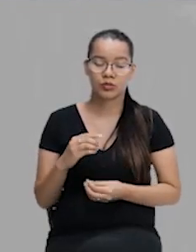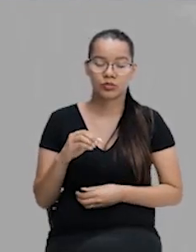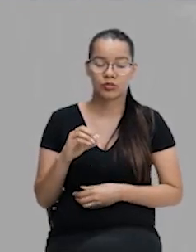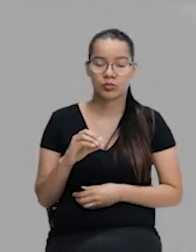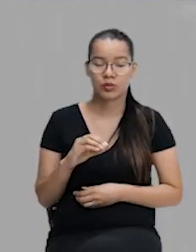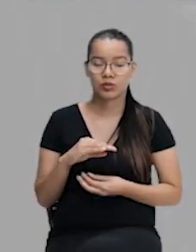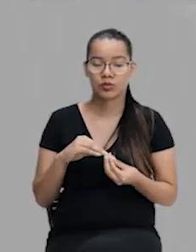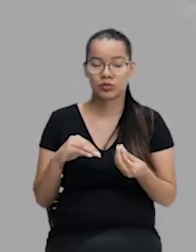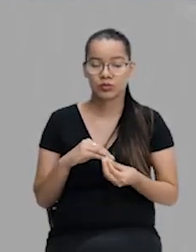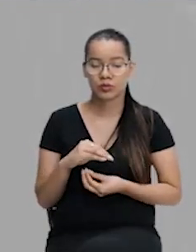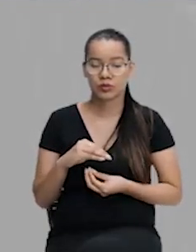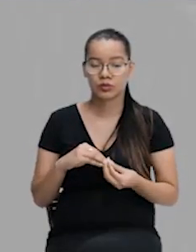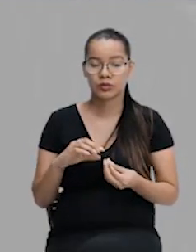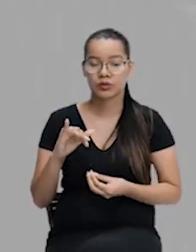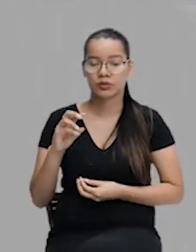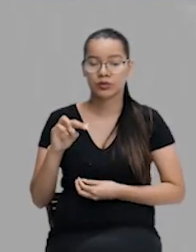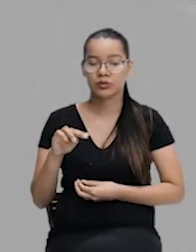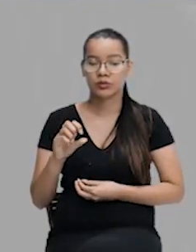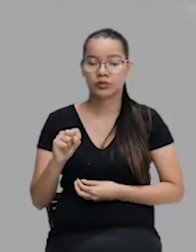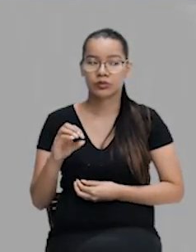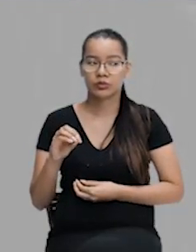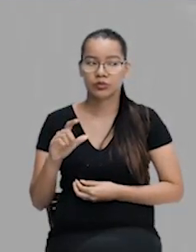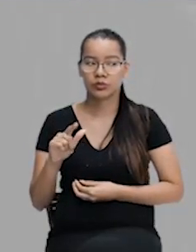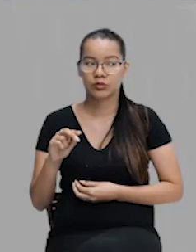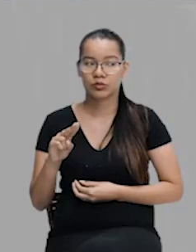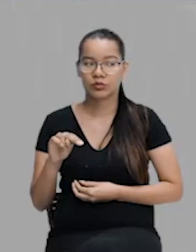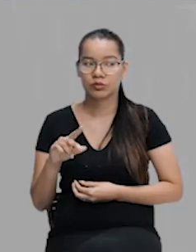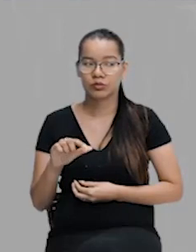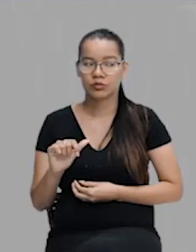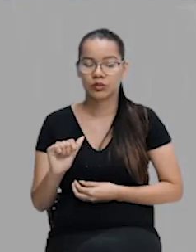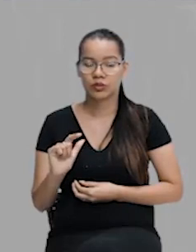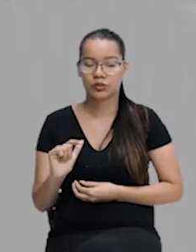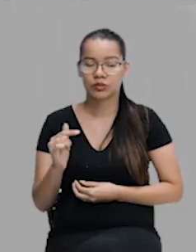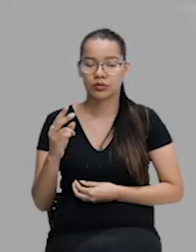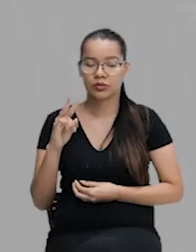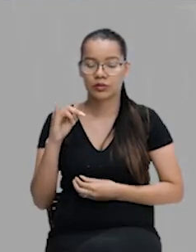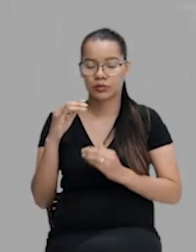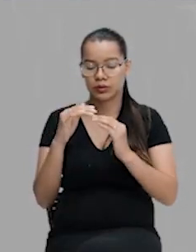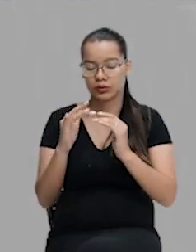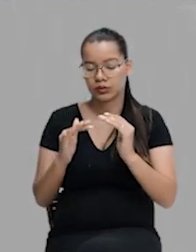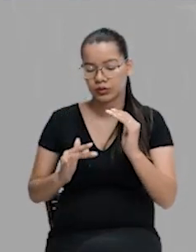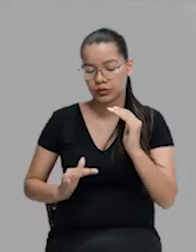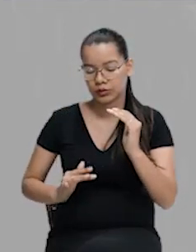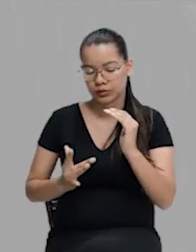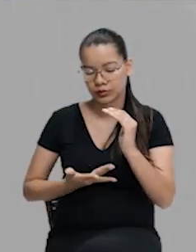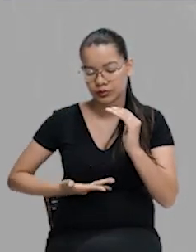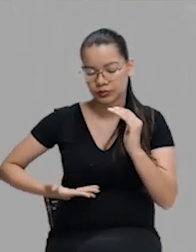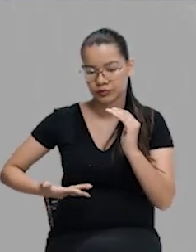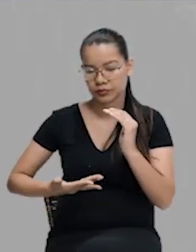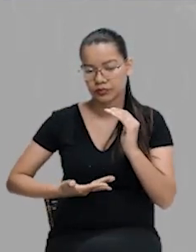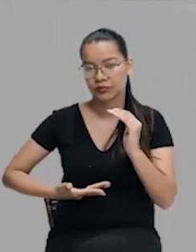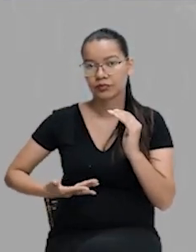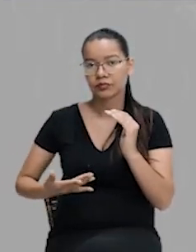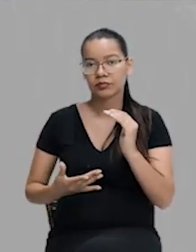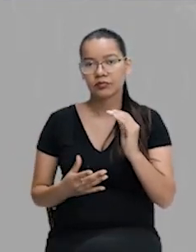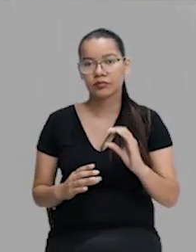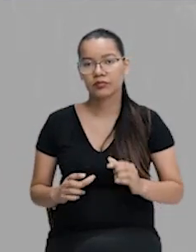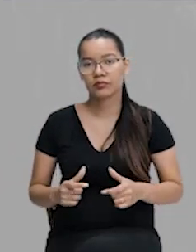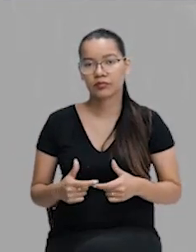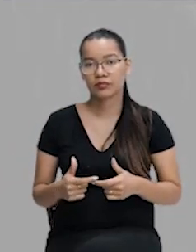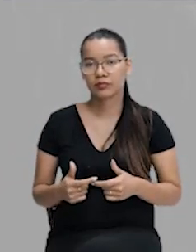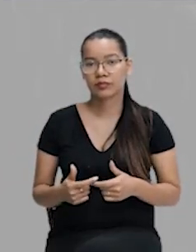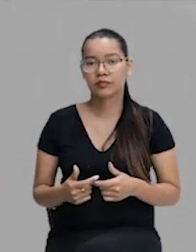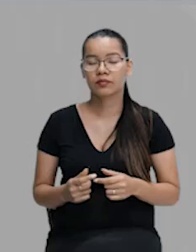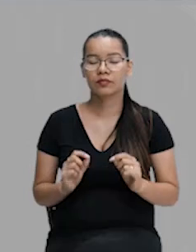uma substância insolúvel, ele vai para o fundo do recipiente, né, o fundo do Becquerel, né, onde está